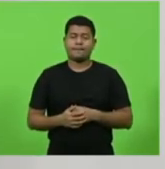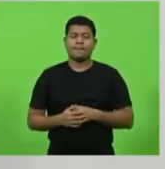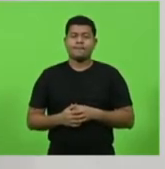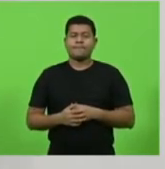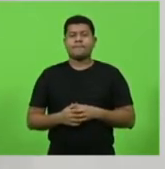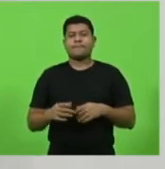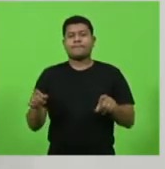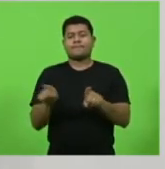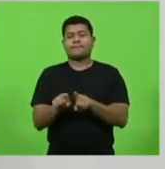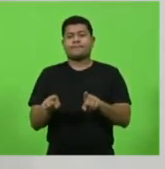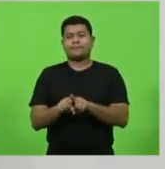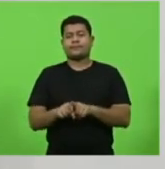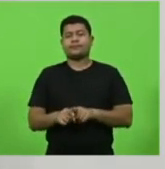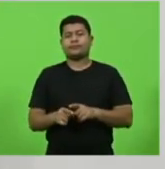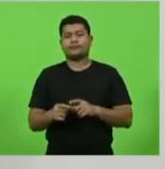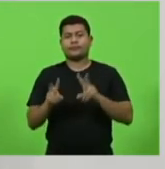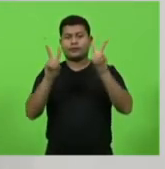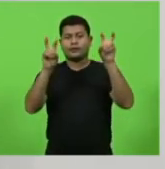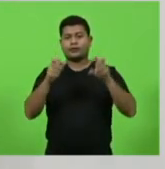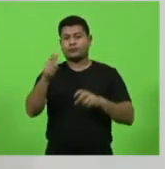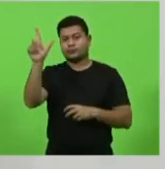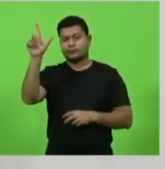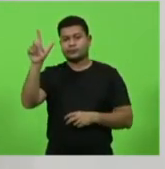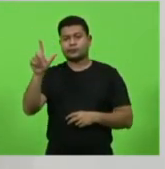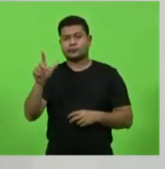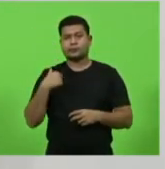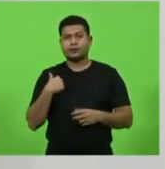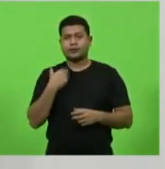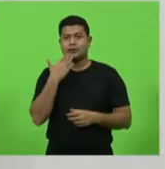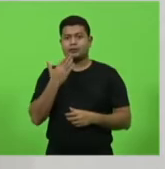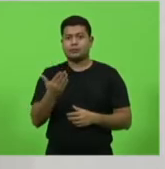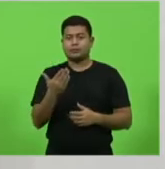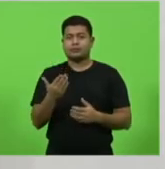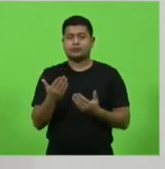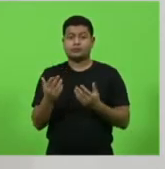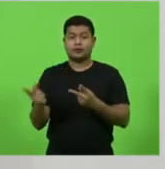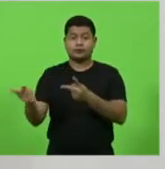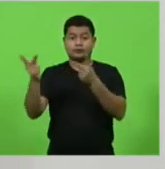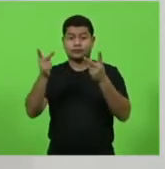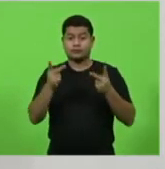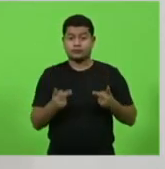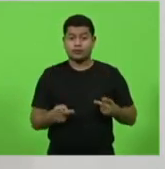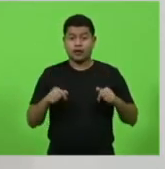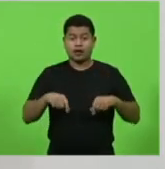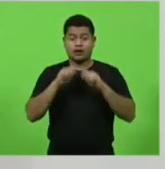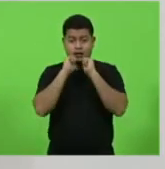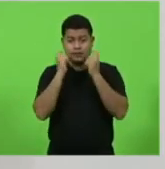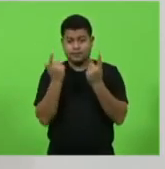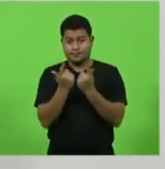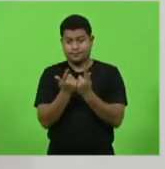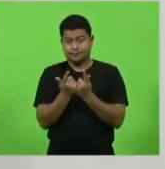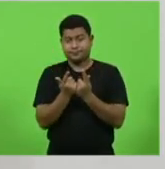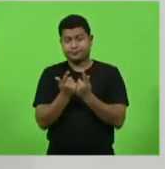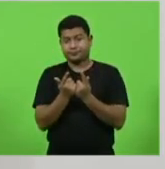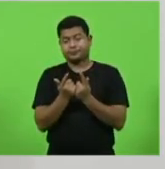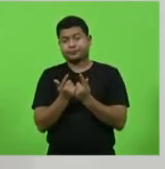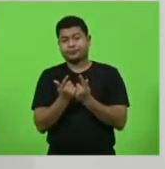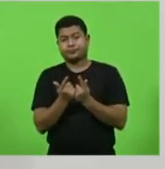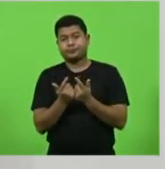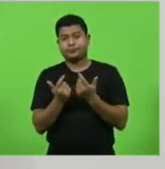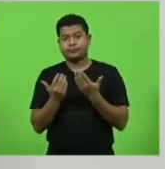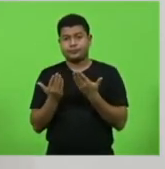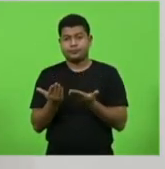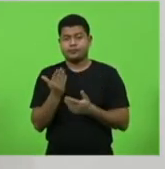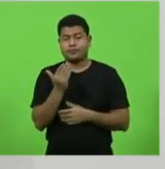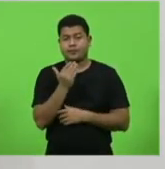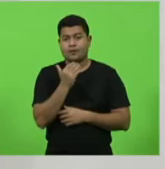queria registrar o pedido, a visita hoje aqui na Assembleia do